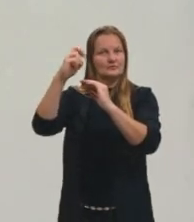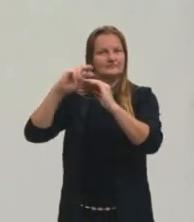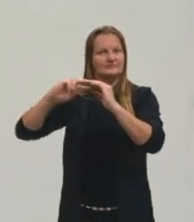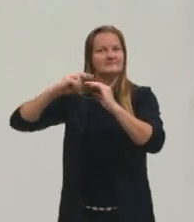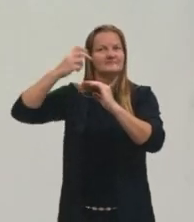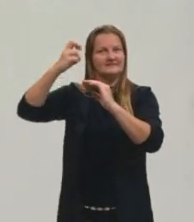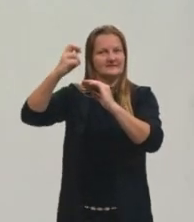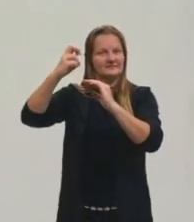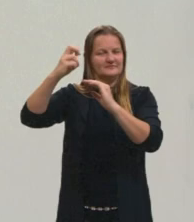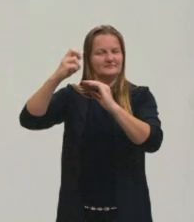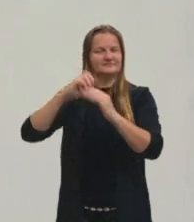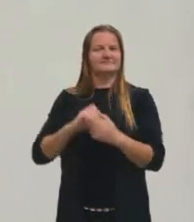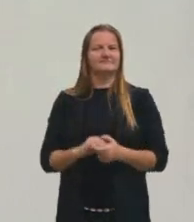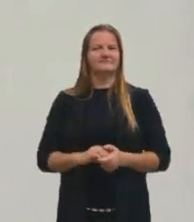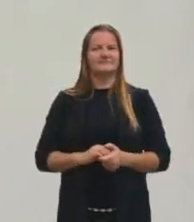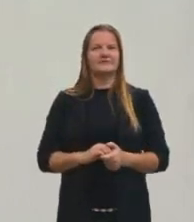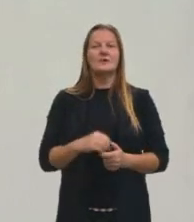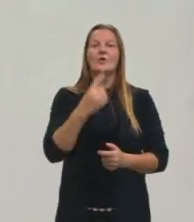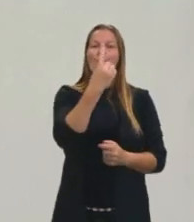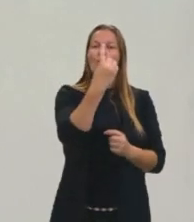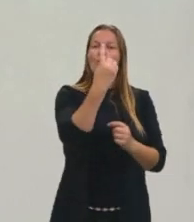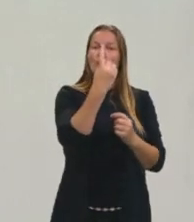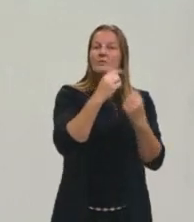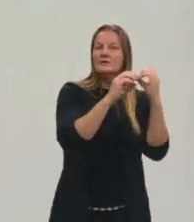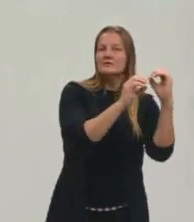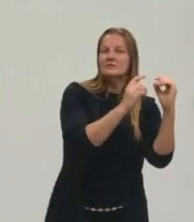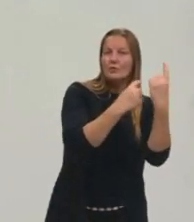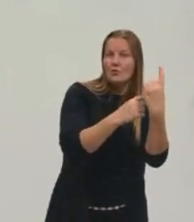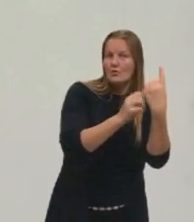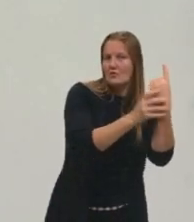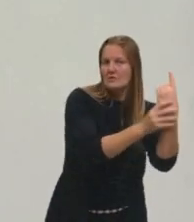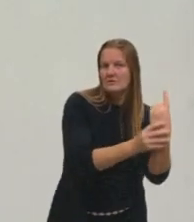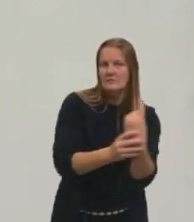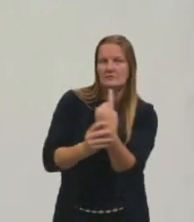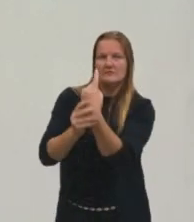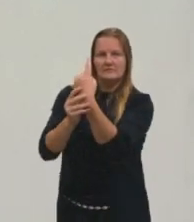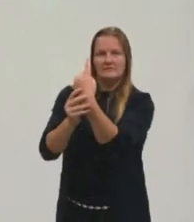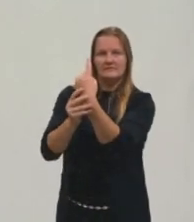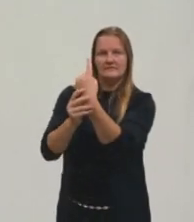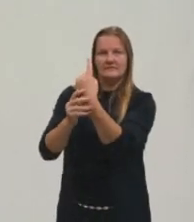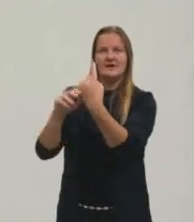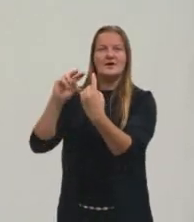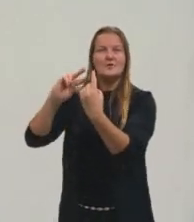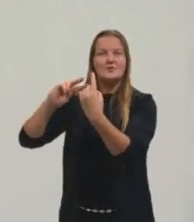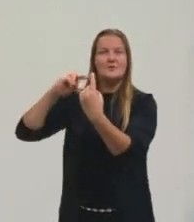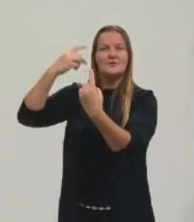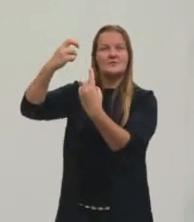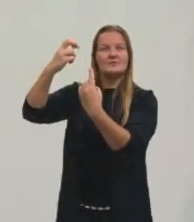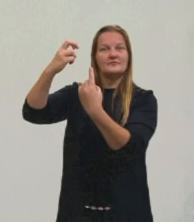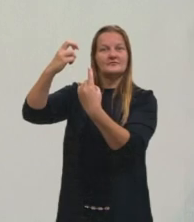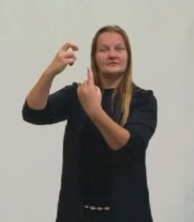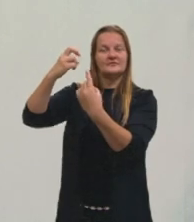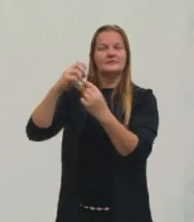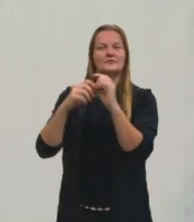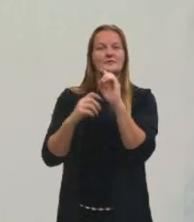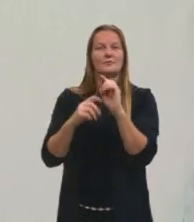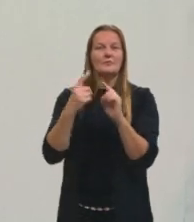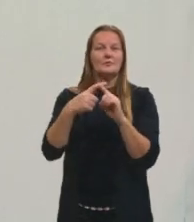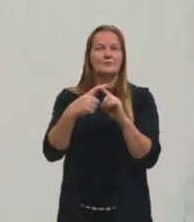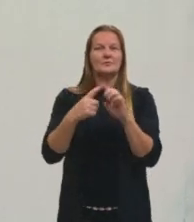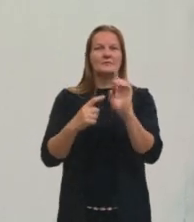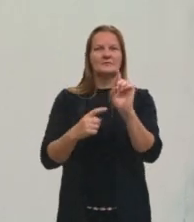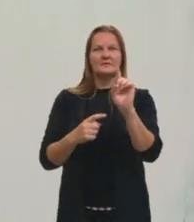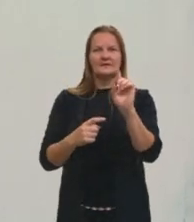a gente mantém 11 e agora a gente tem 10 elevado a 5 a gente tem que fazer o que colocar né o número dessa